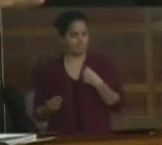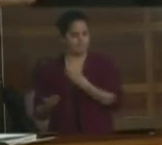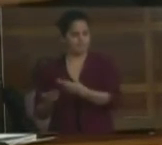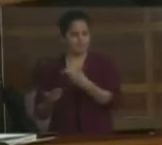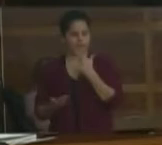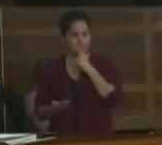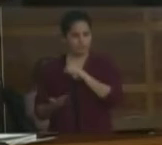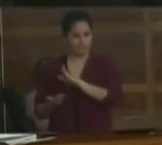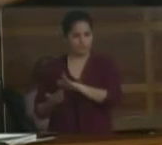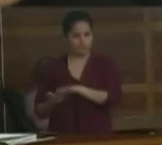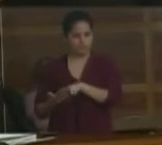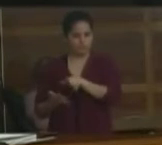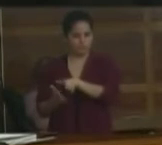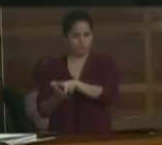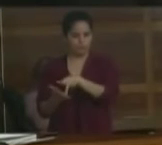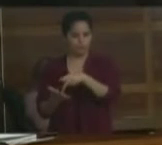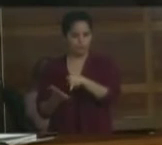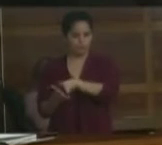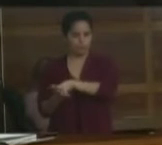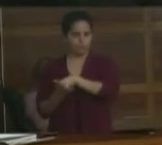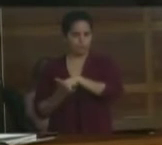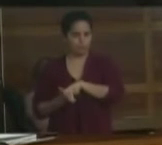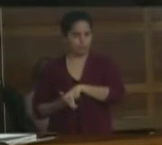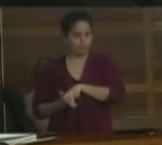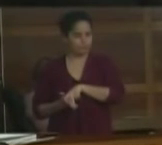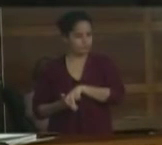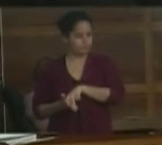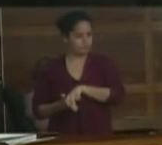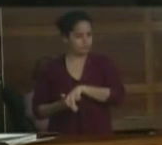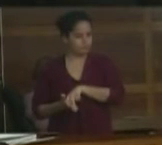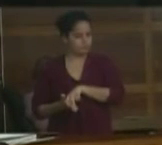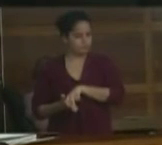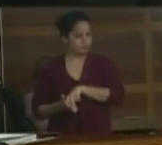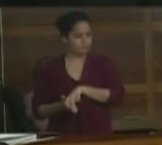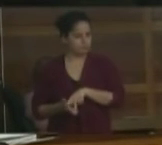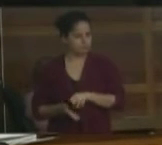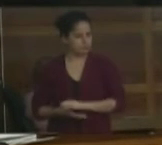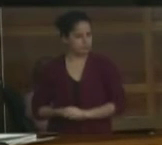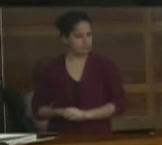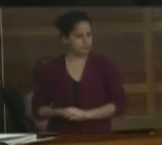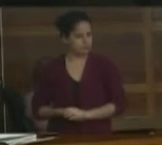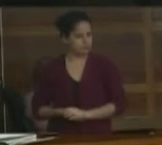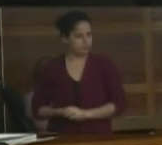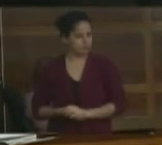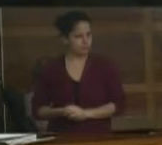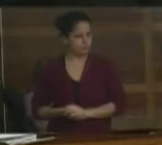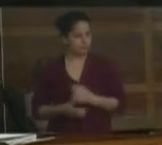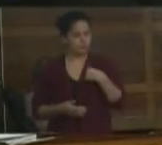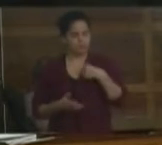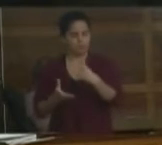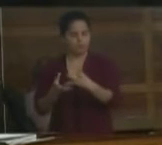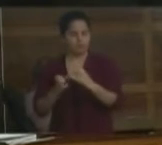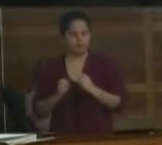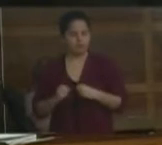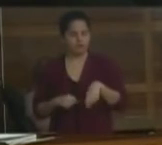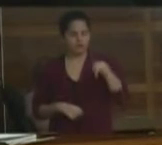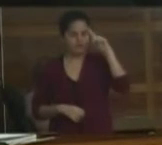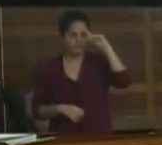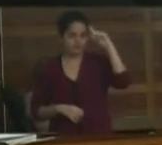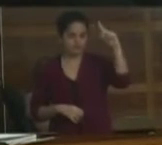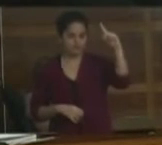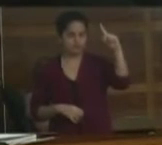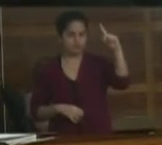uma uma proposta de vocês né eu peguei essa essa ideia de